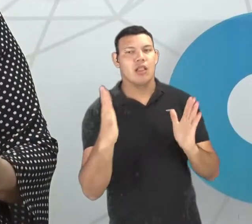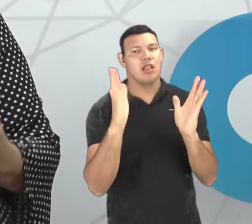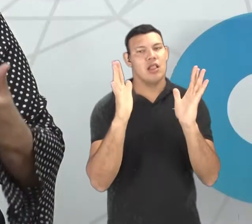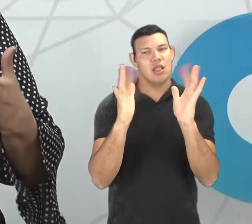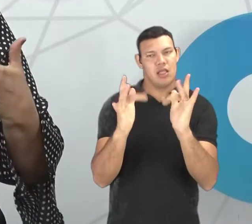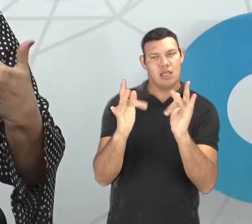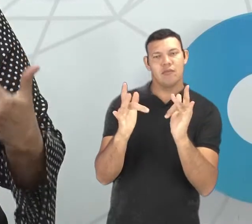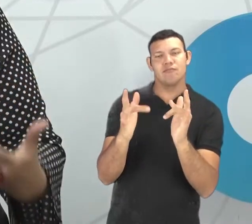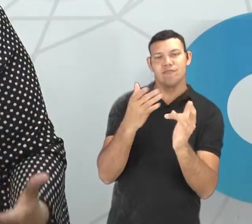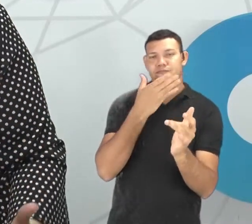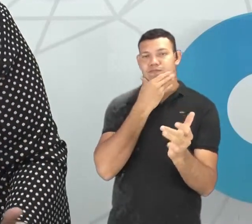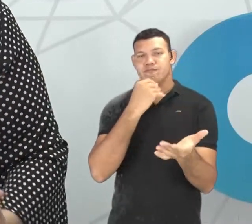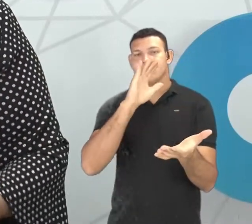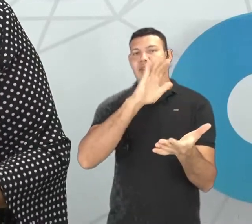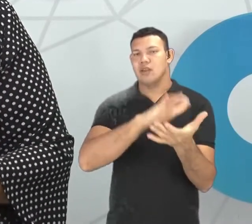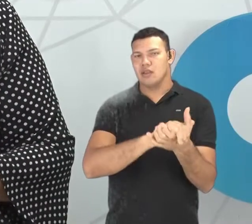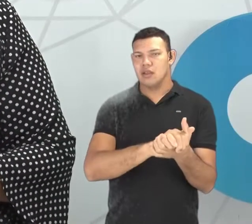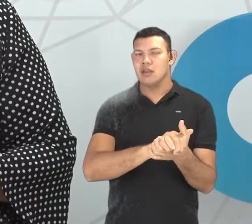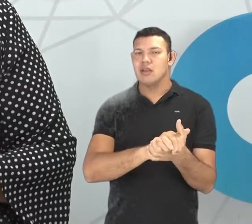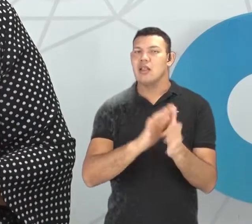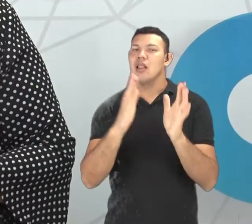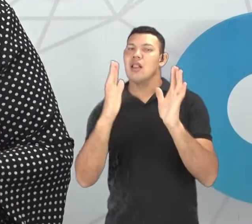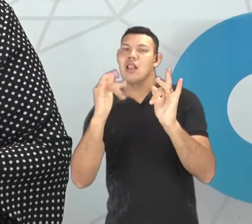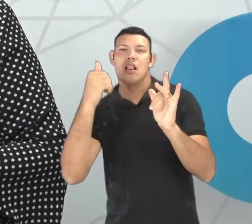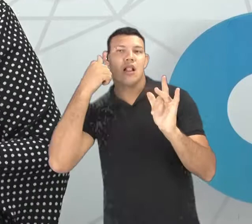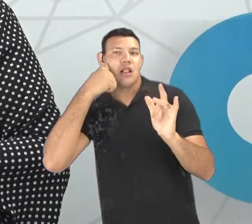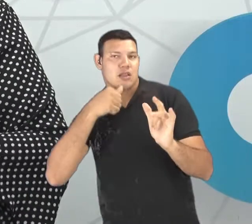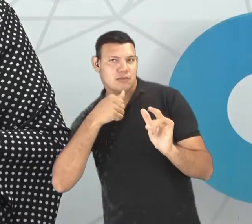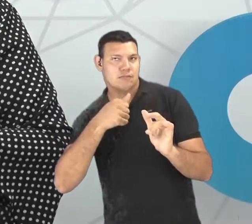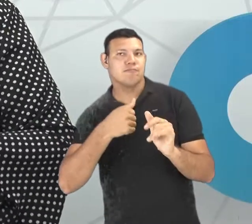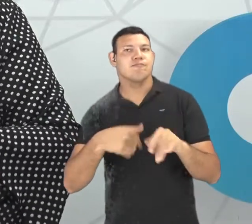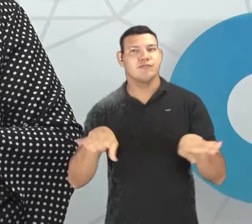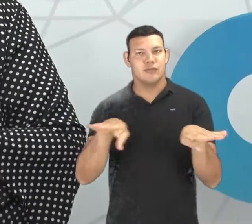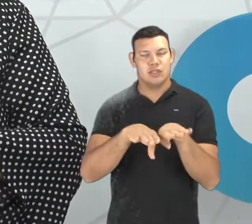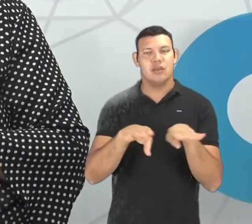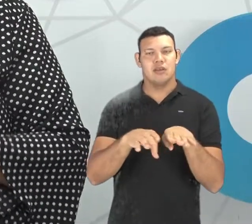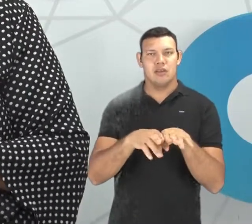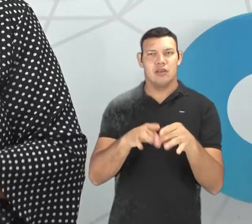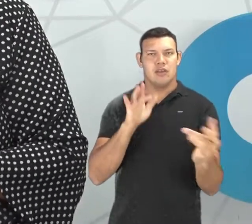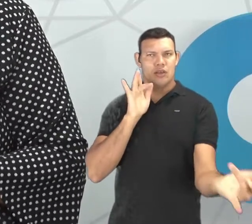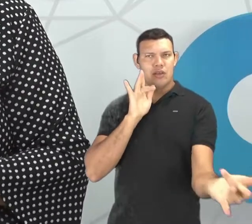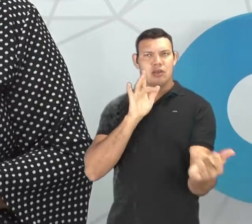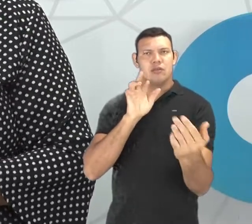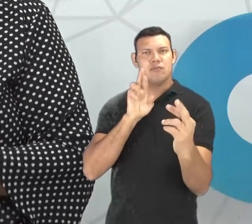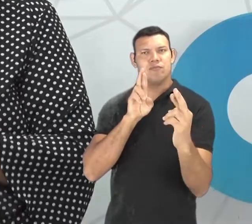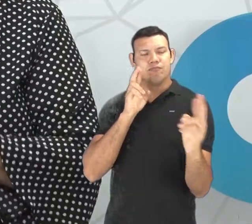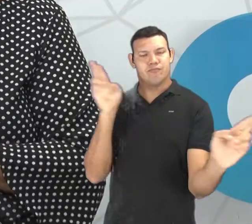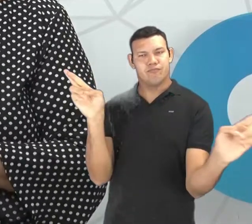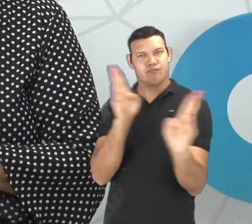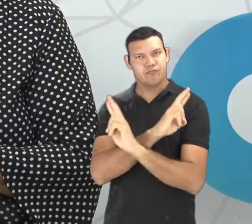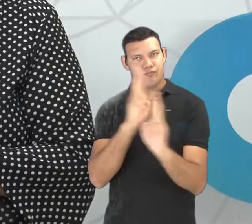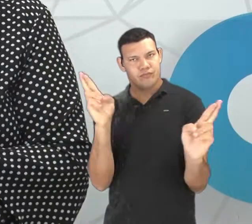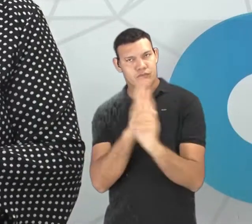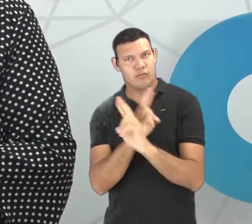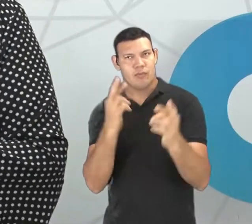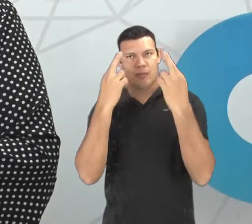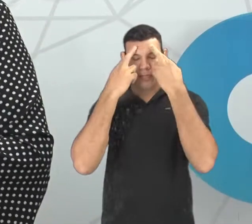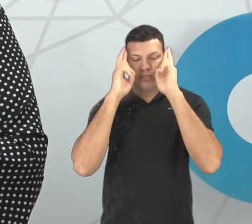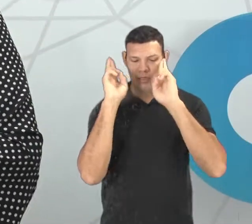maridos, as namoradas. Todos nós devemos ter uma relação de respeito e